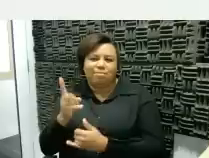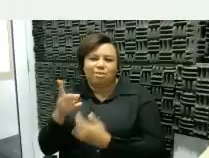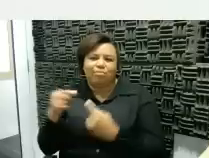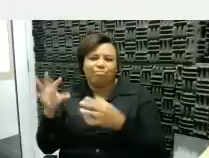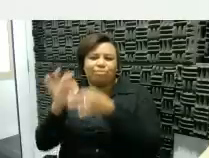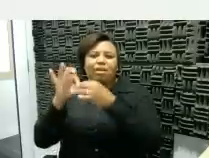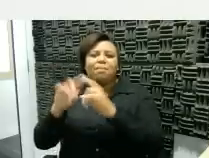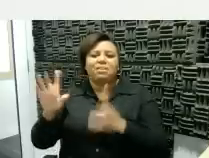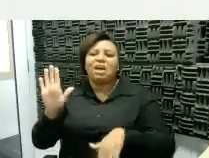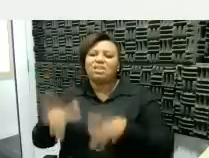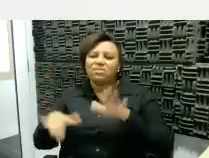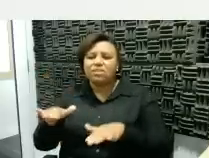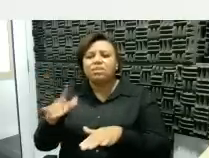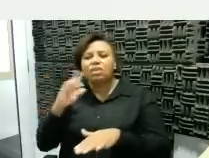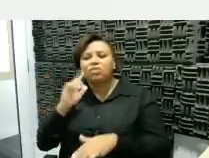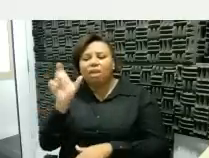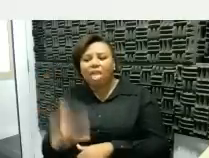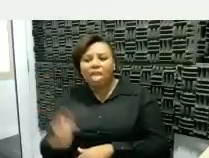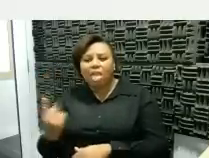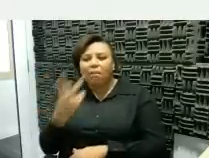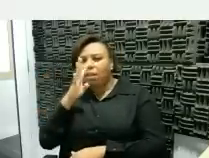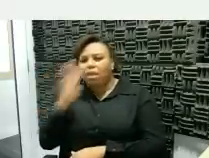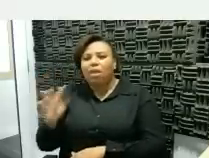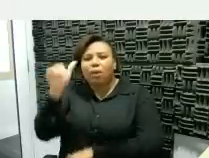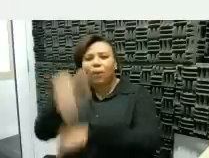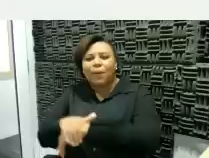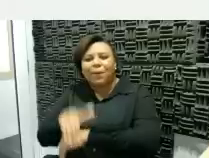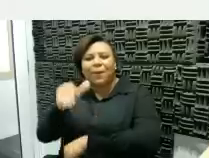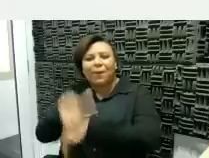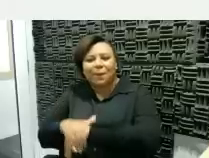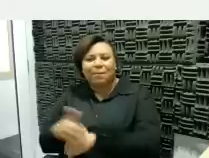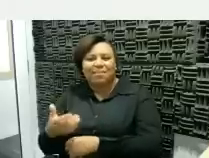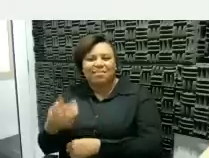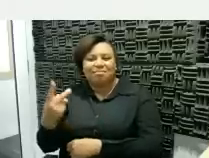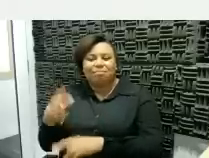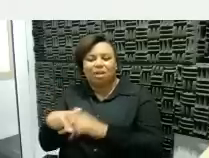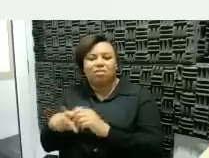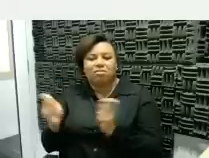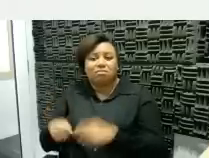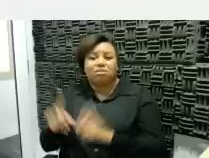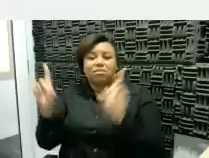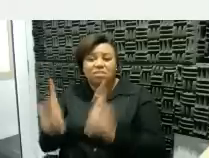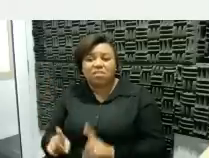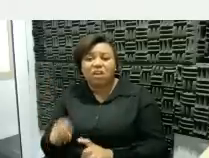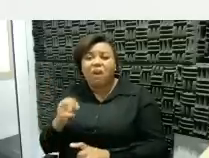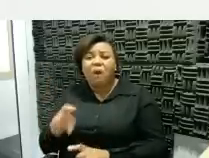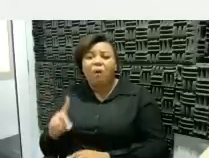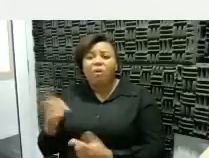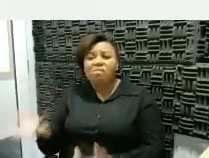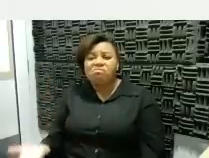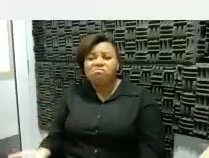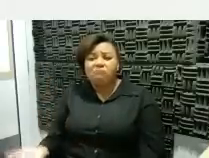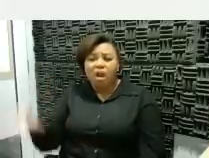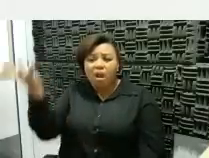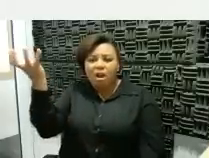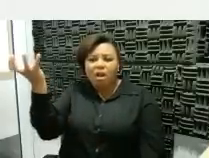e acaba culpabilizando essas pessoas pela sua própria condição ou então exoti ai é um exemplo de